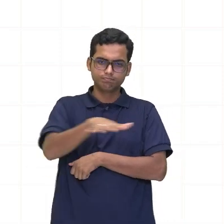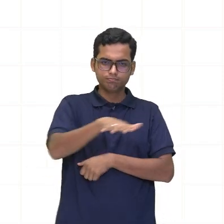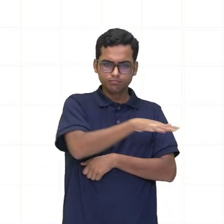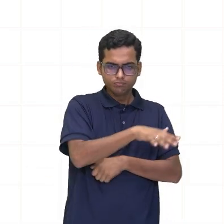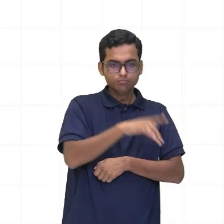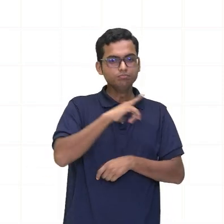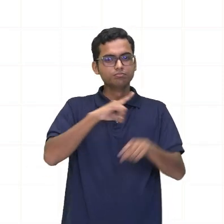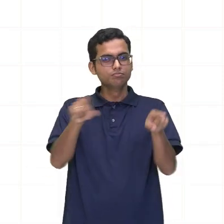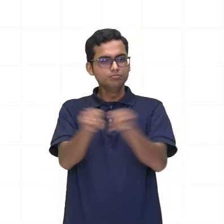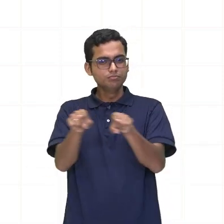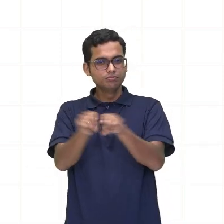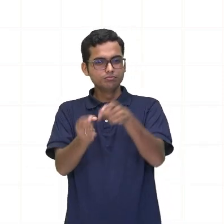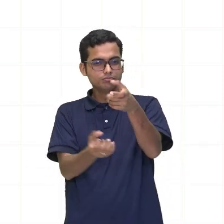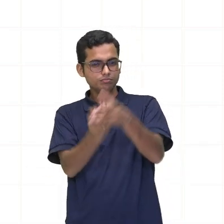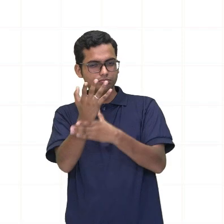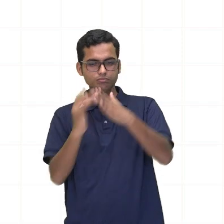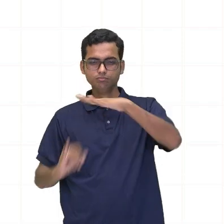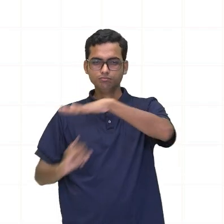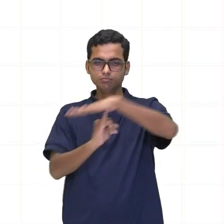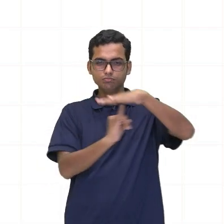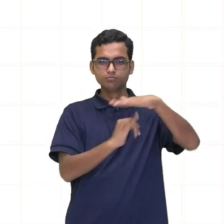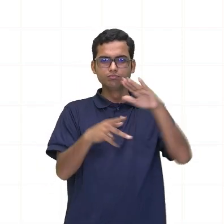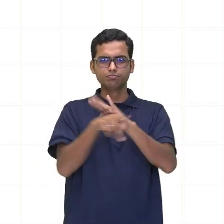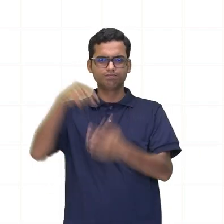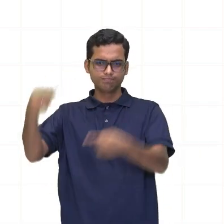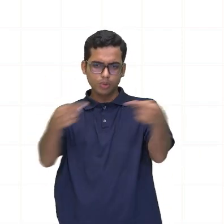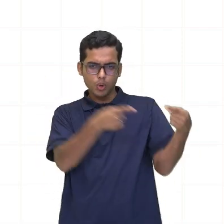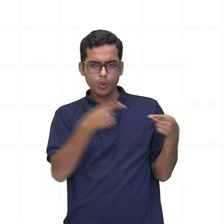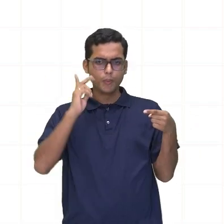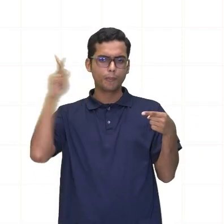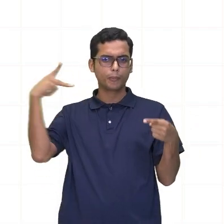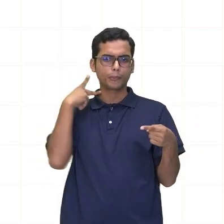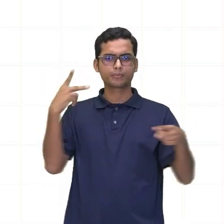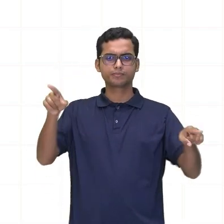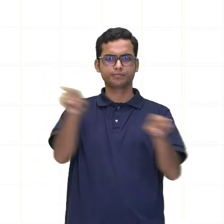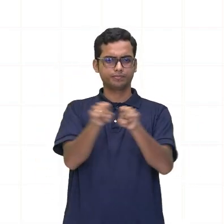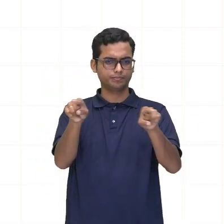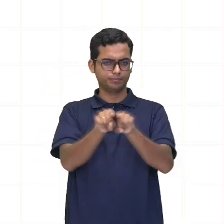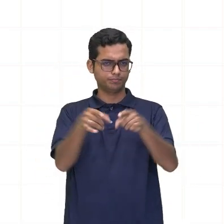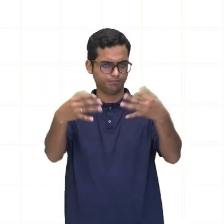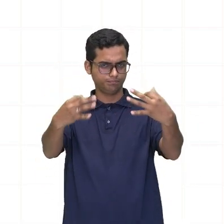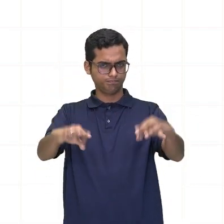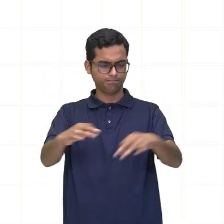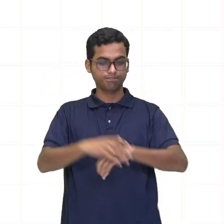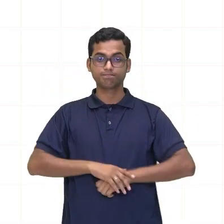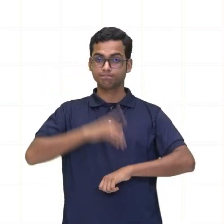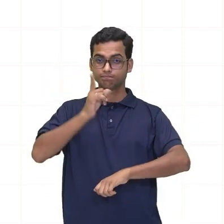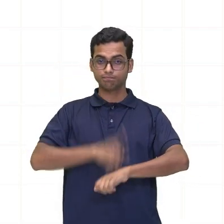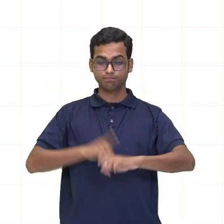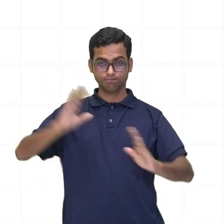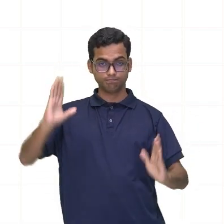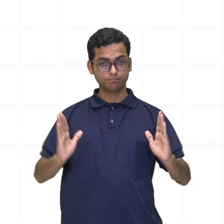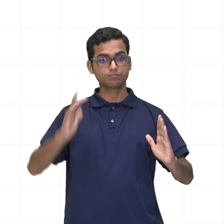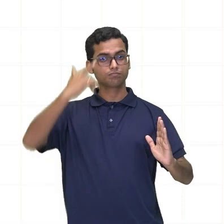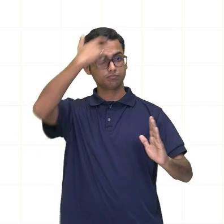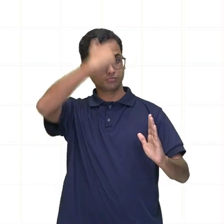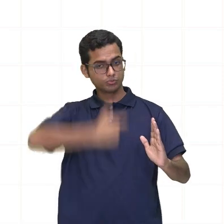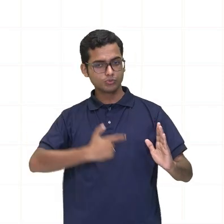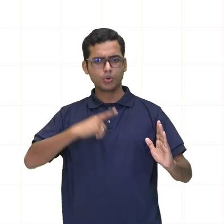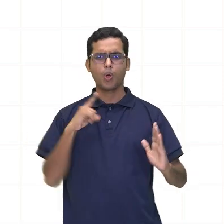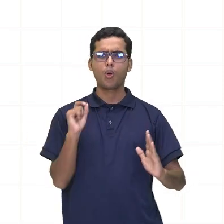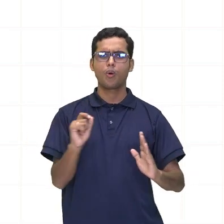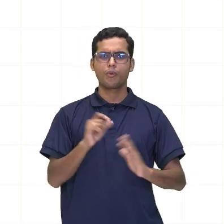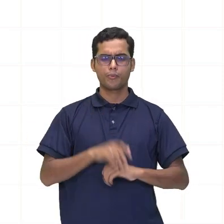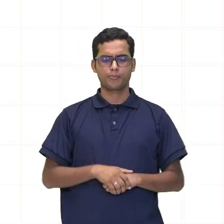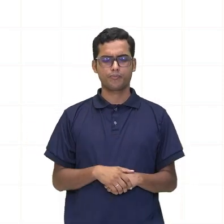o estabelecimento de instituições políticas. Então, a partir do momento que eu tenho,